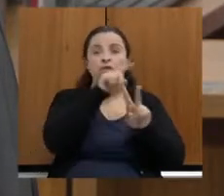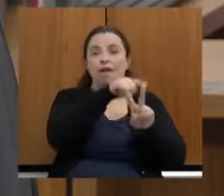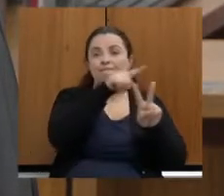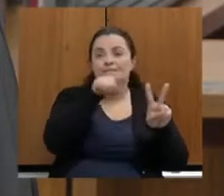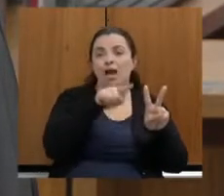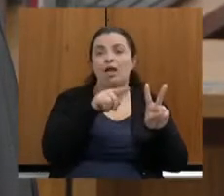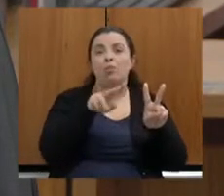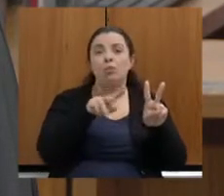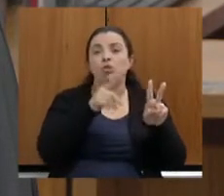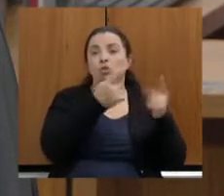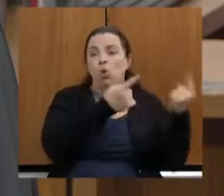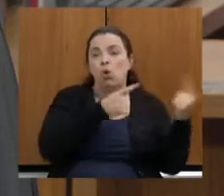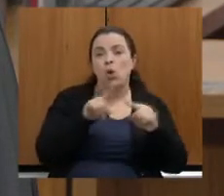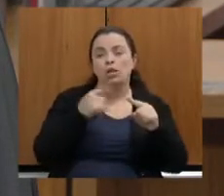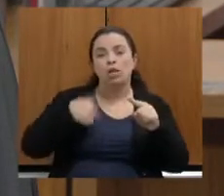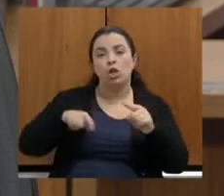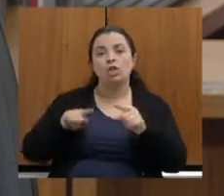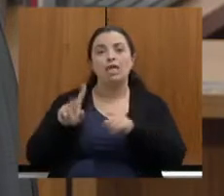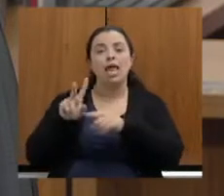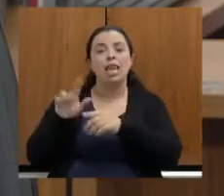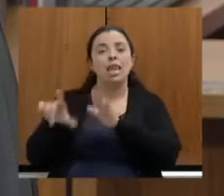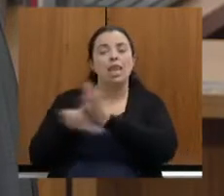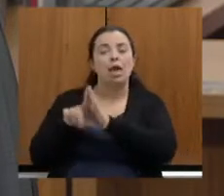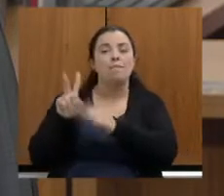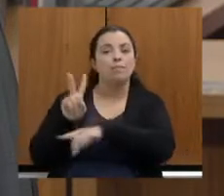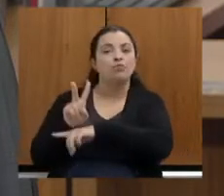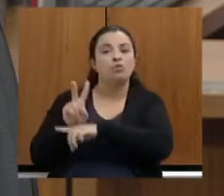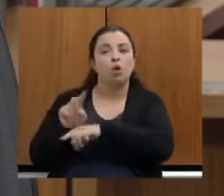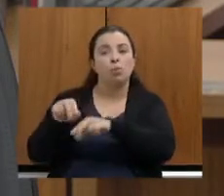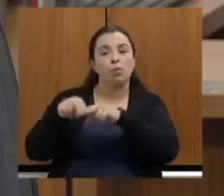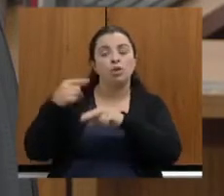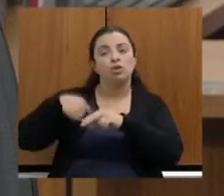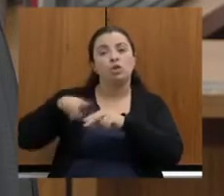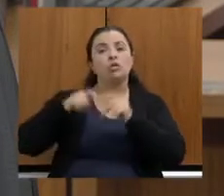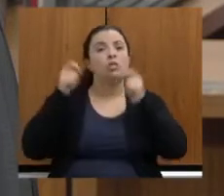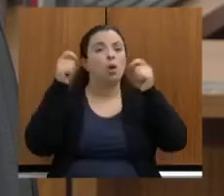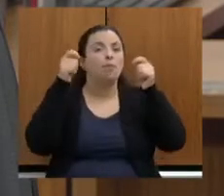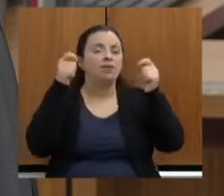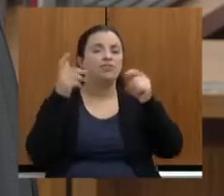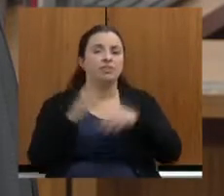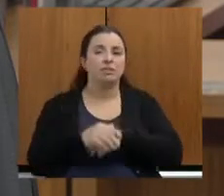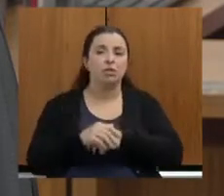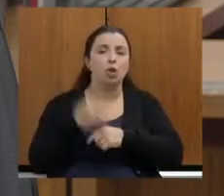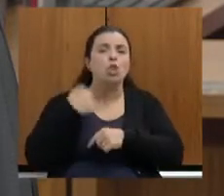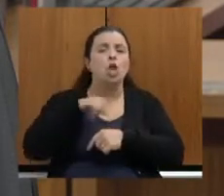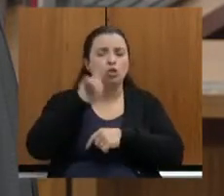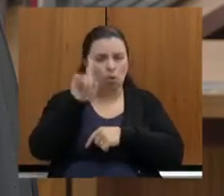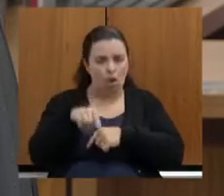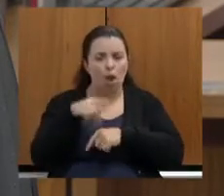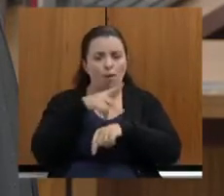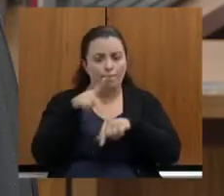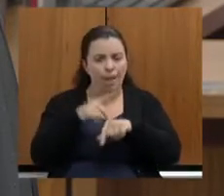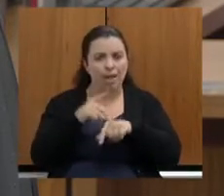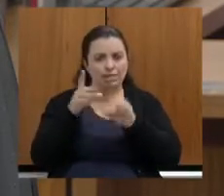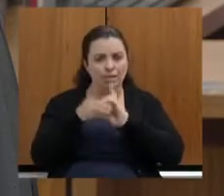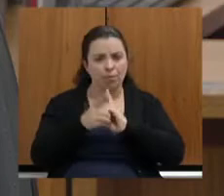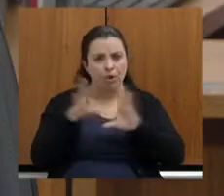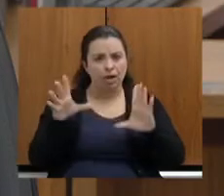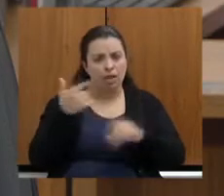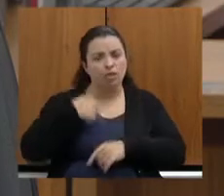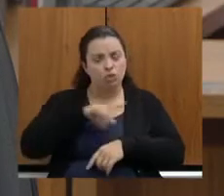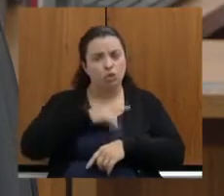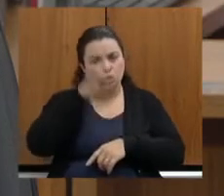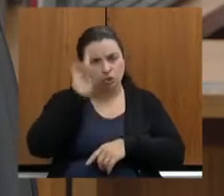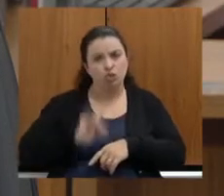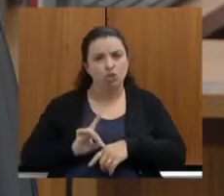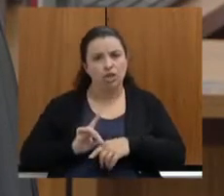eliminar nas costas da gente porque a gente tá e manifestando não tô no país democrático aonde a gente tem